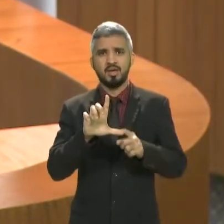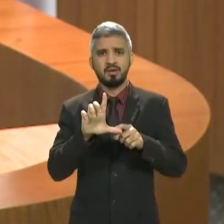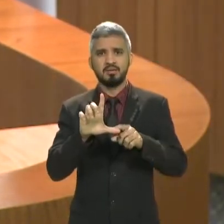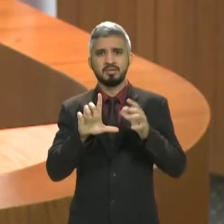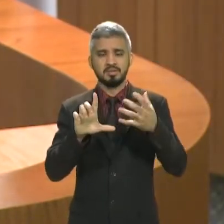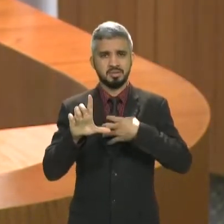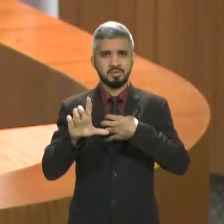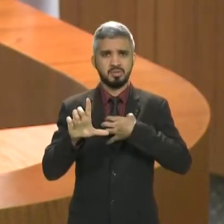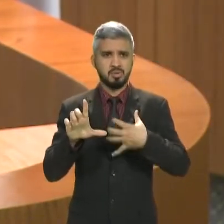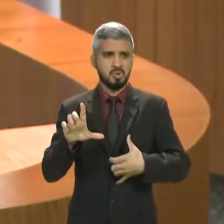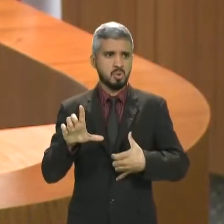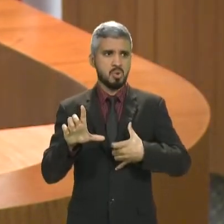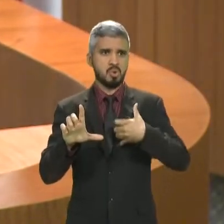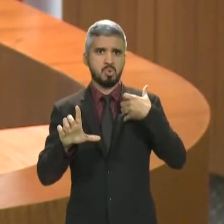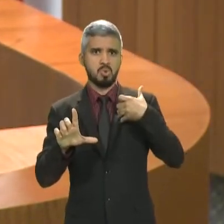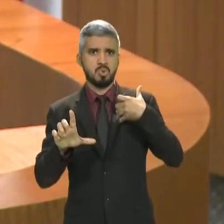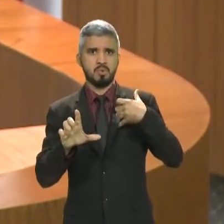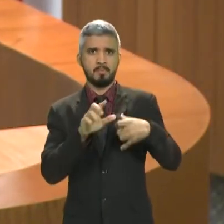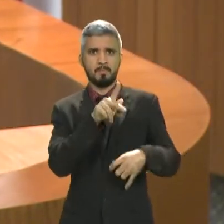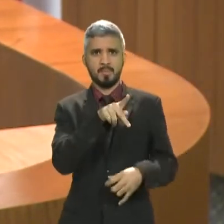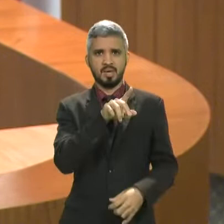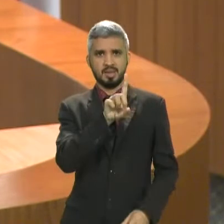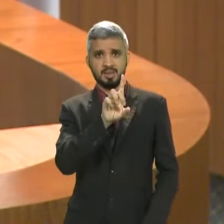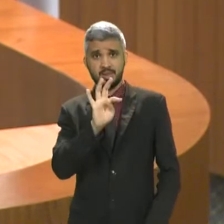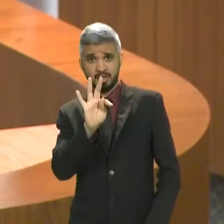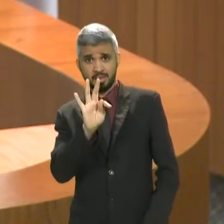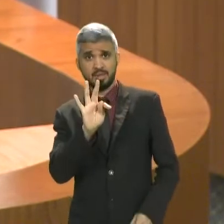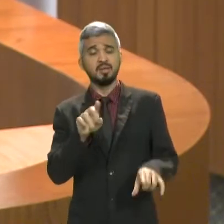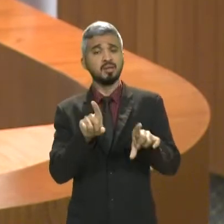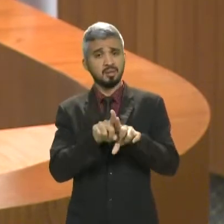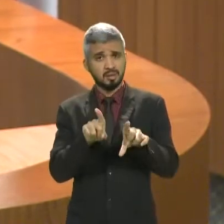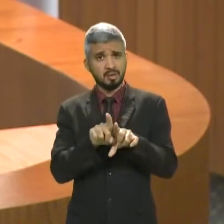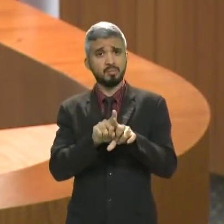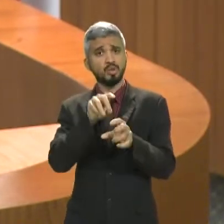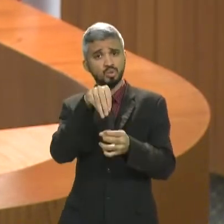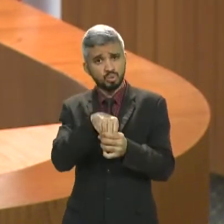pelo partido que hoje ele faz parte, que é o PDT, faz parte também do bloco.